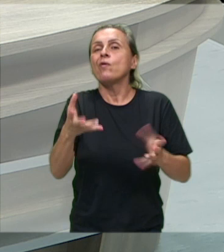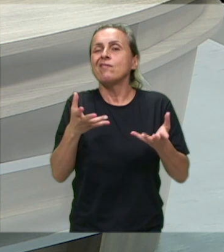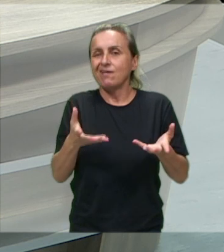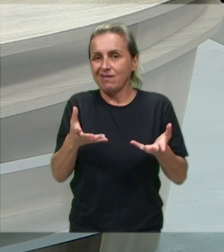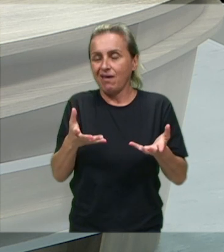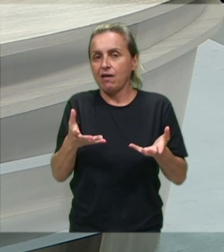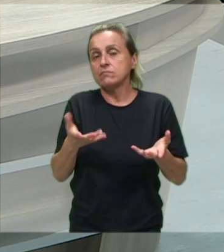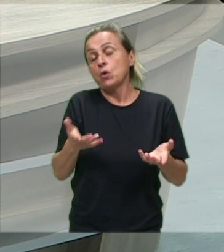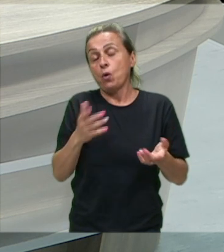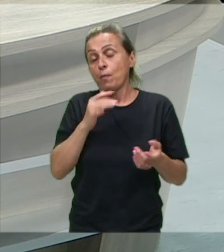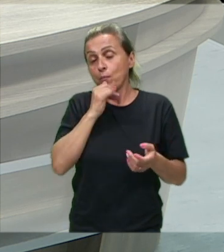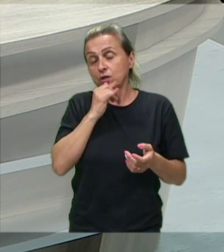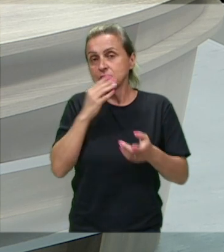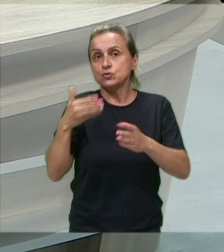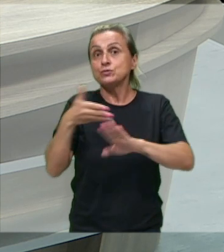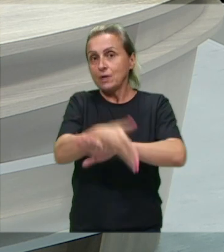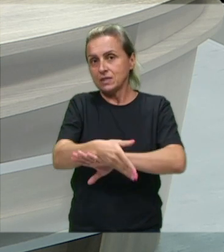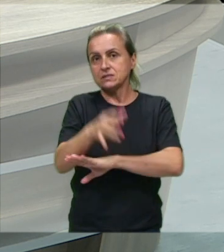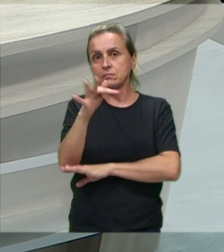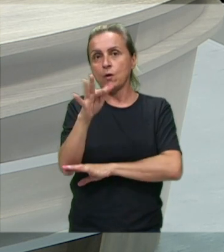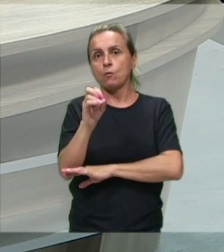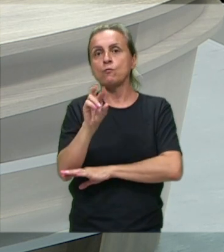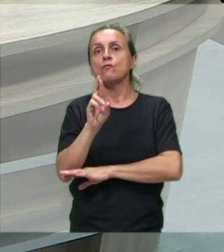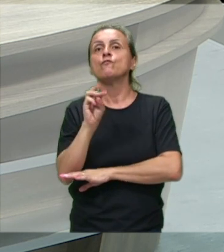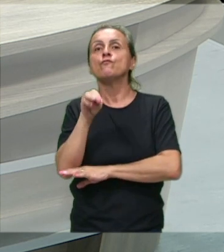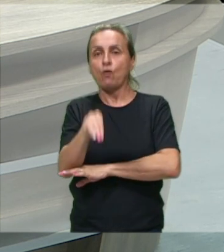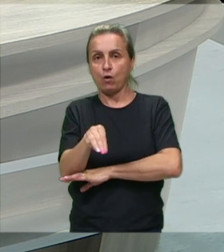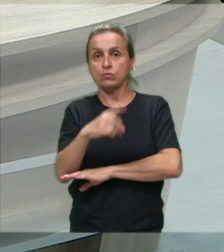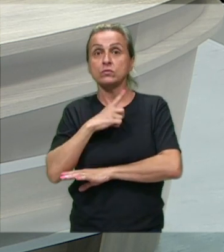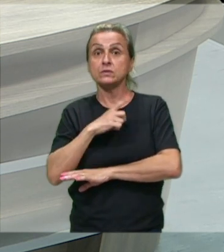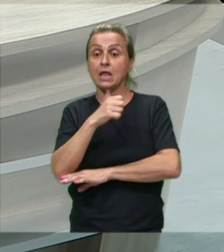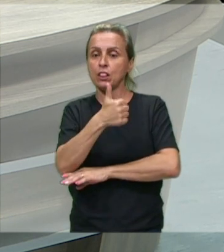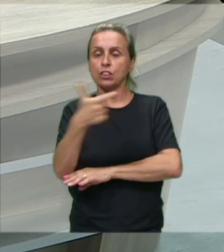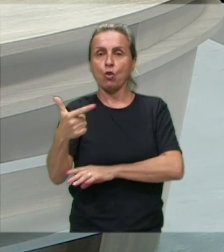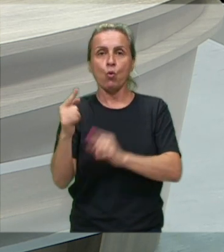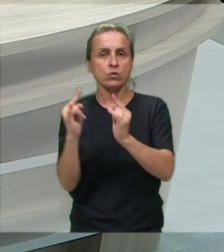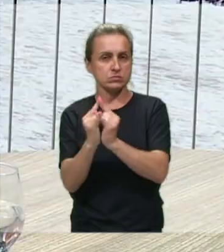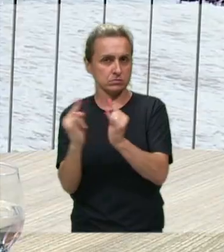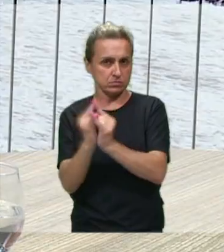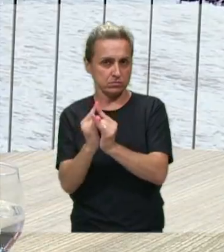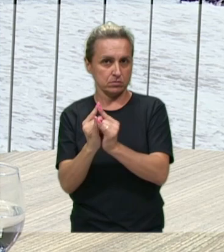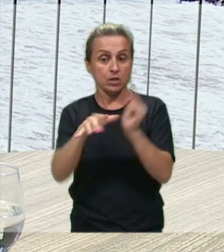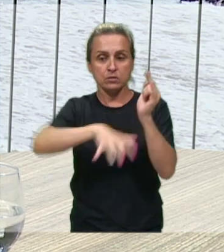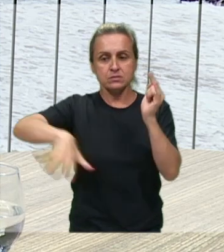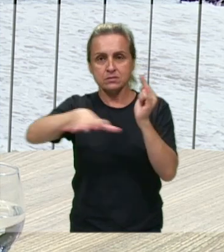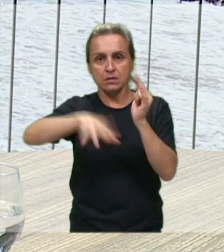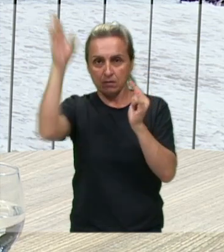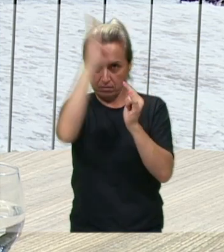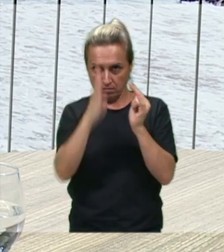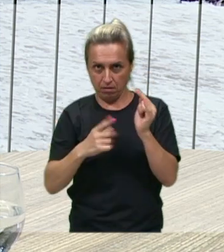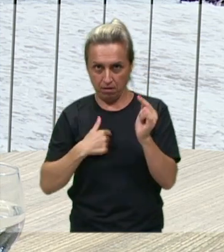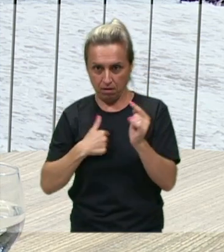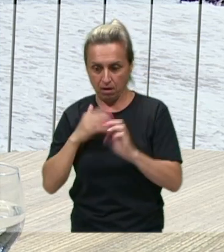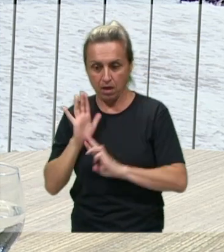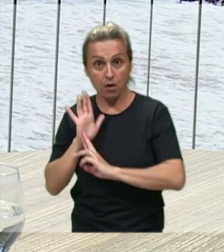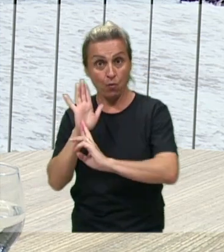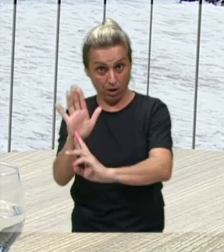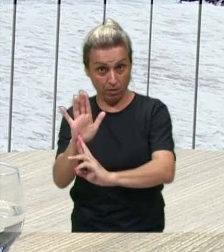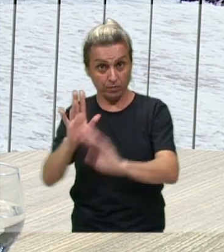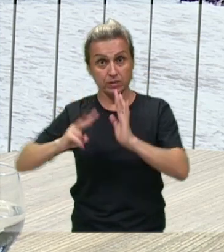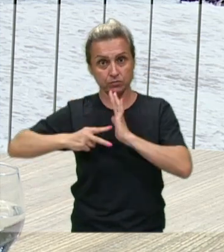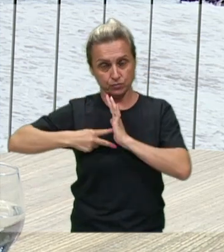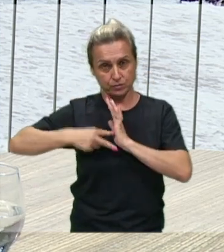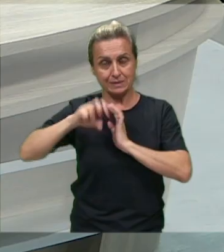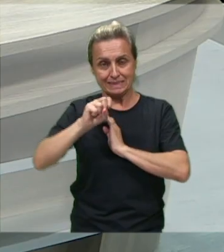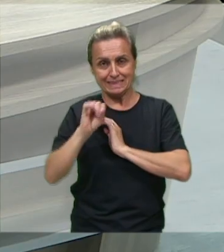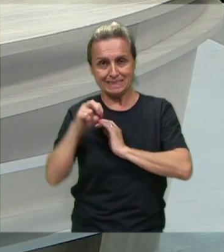participa de um fórum. Esse fórum abrange 12 entidades no cenário nacional. Eu represento ao sindicato,